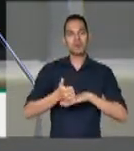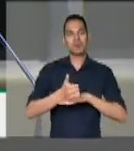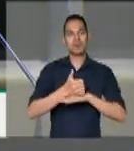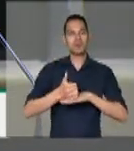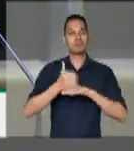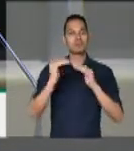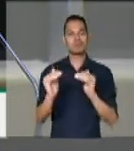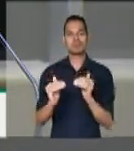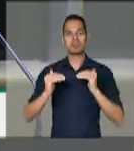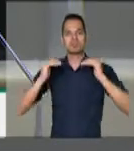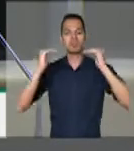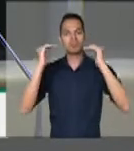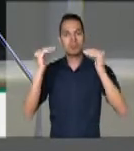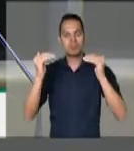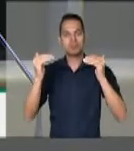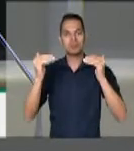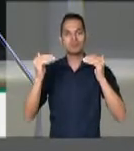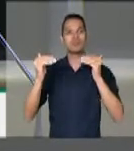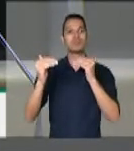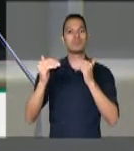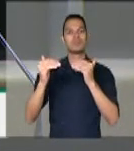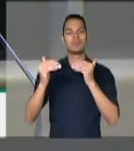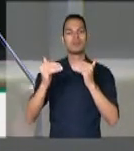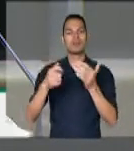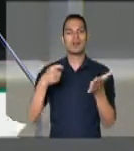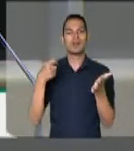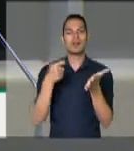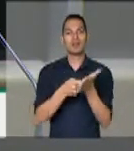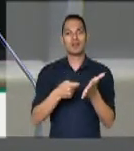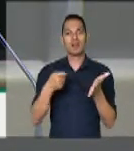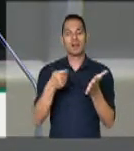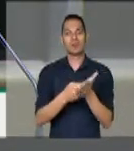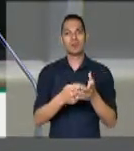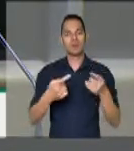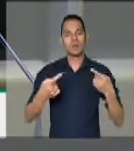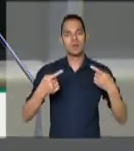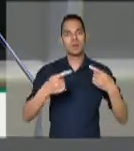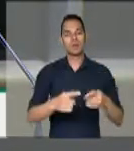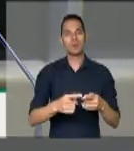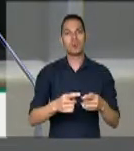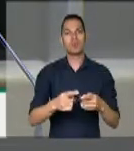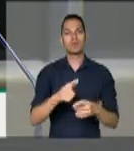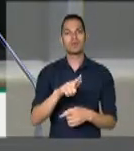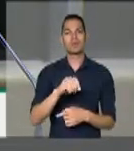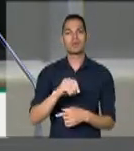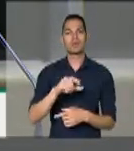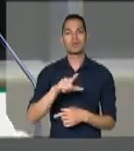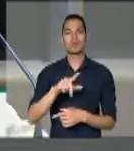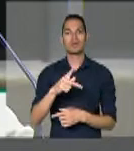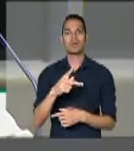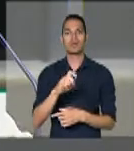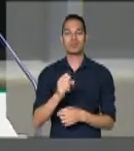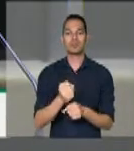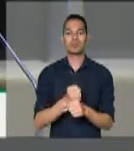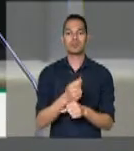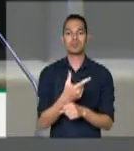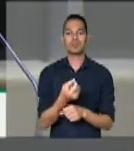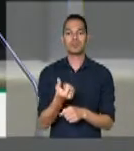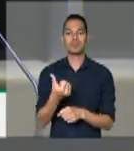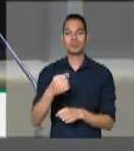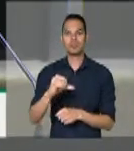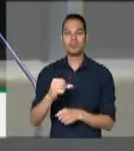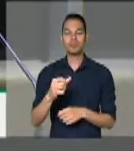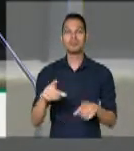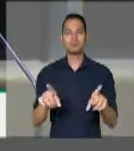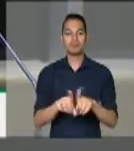primeira grandeza, soldado de peso na luta contra o golpe de 2016 e contra o